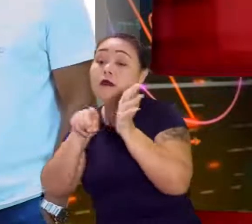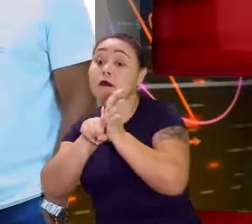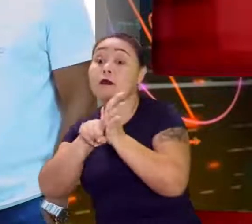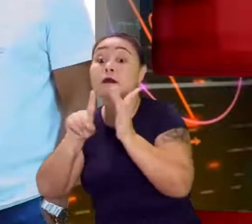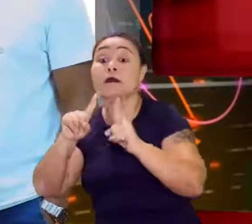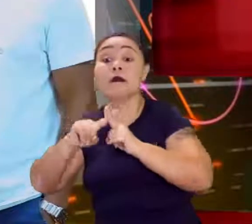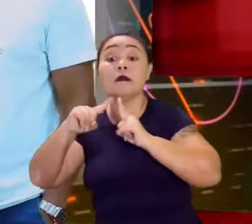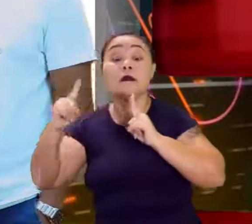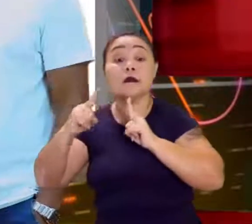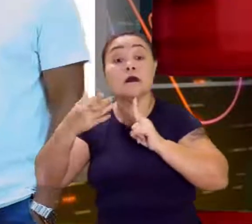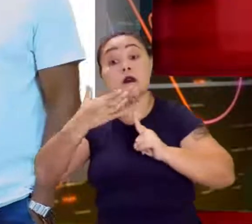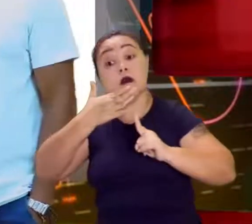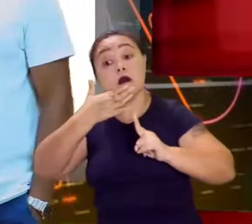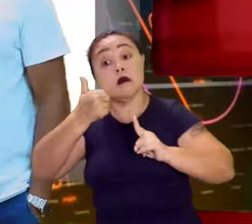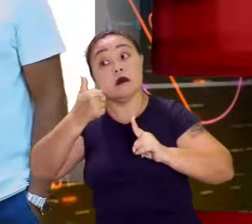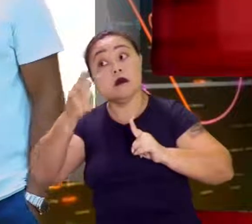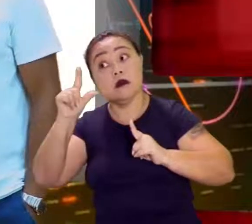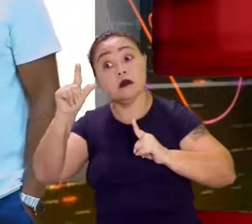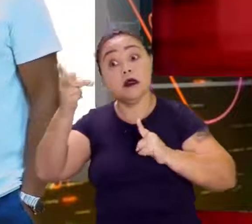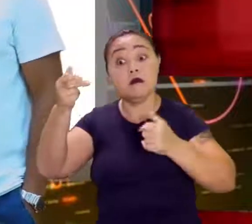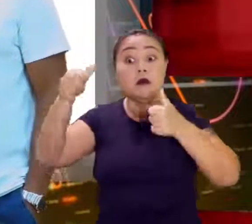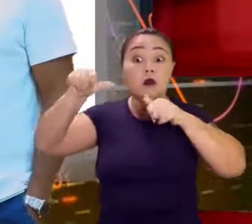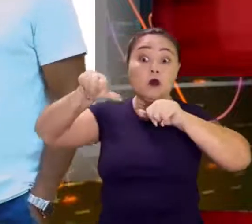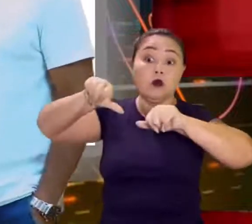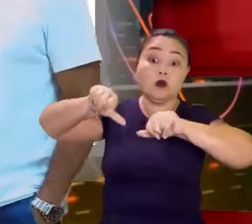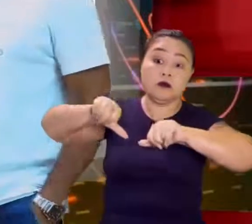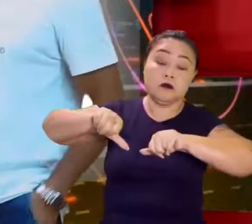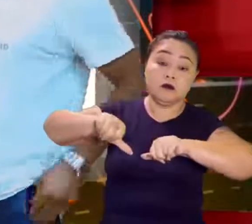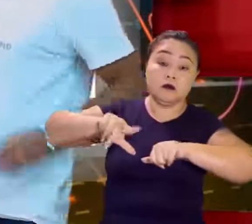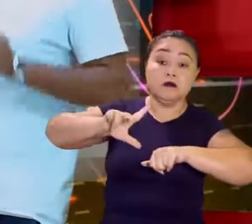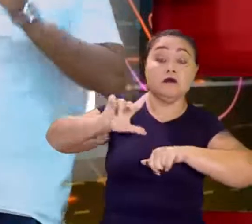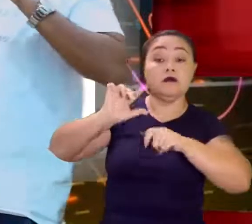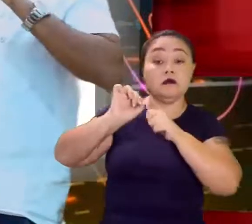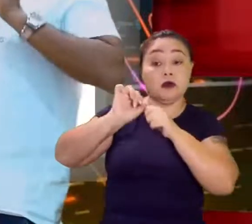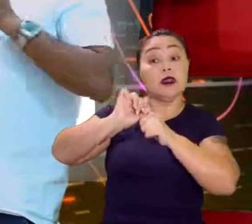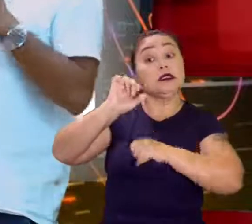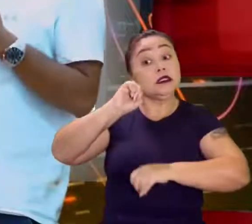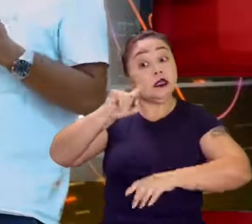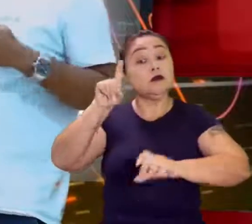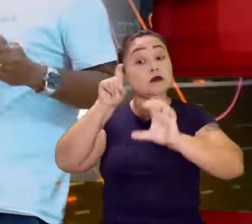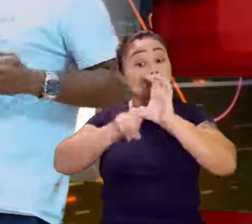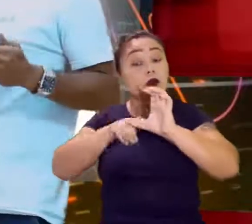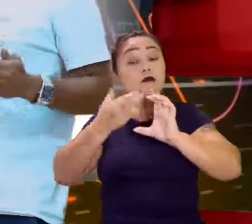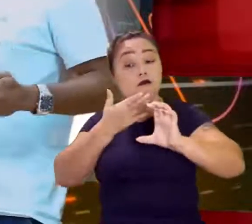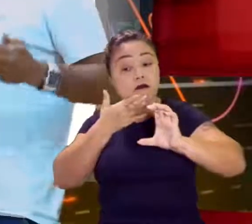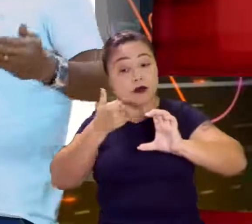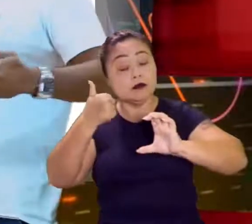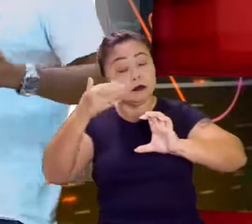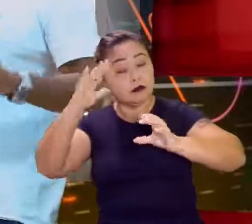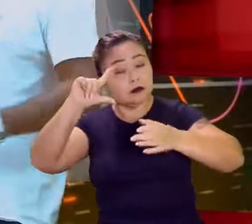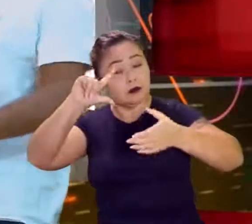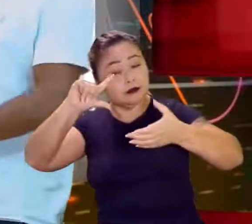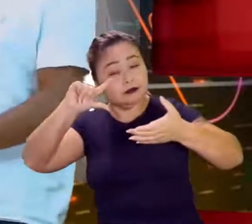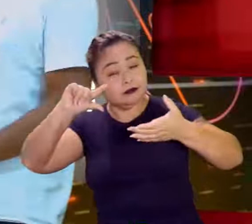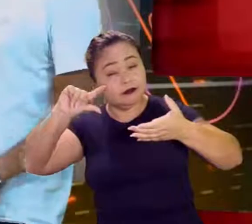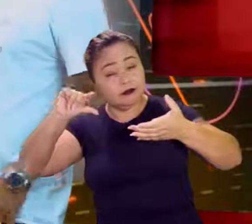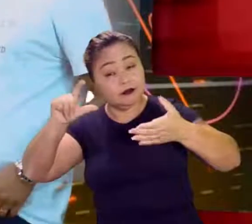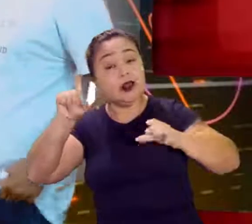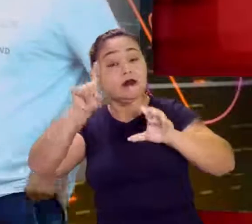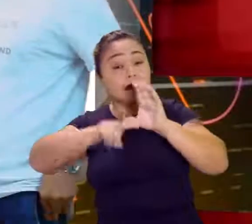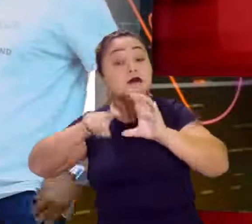mas tá melhorando ou tá piorando a situação? Bom, se fosse em dívida, tava melhorando. Melhorando, né? É melhor